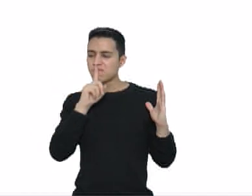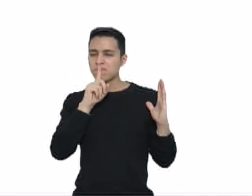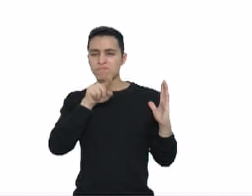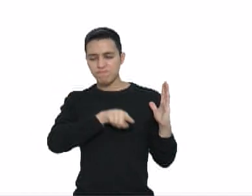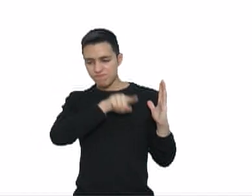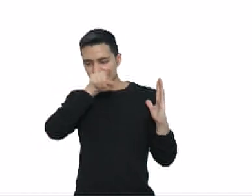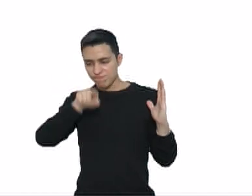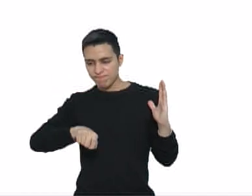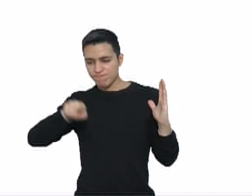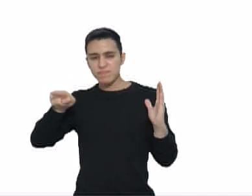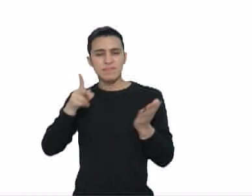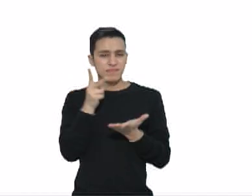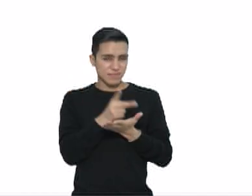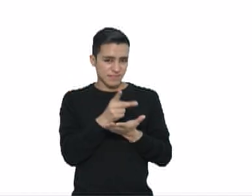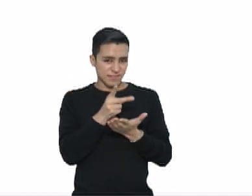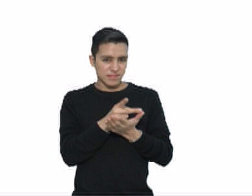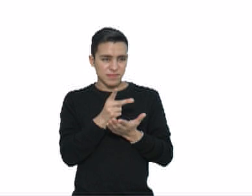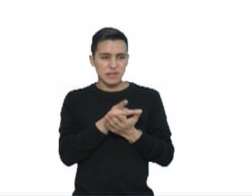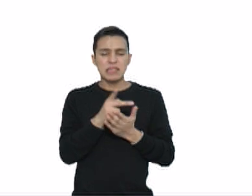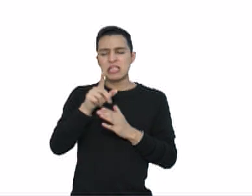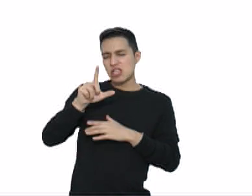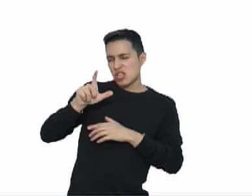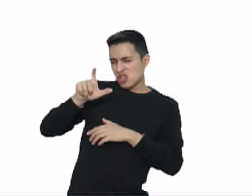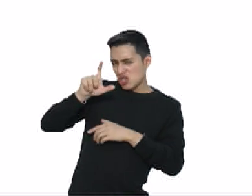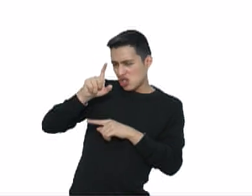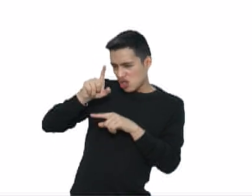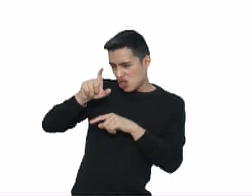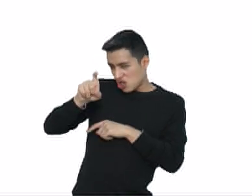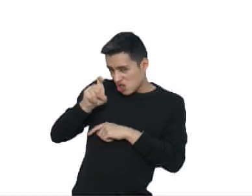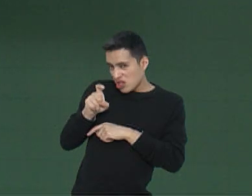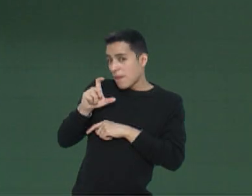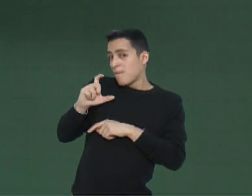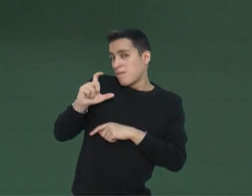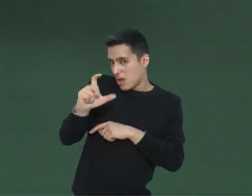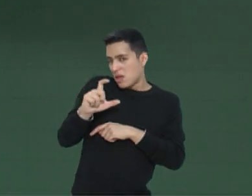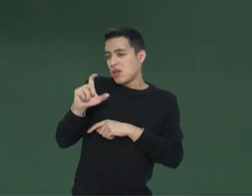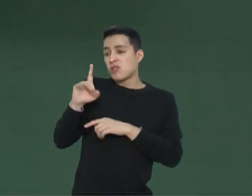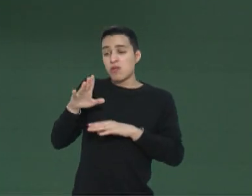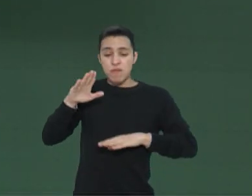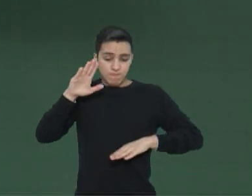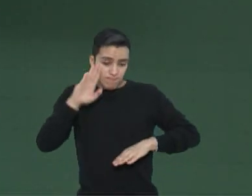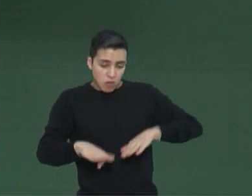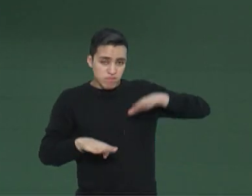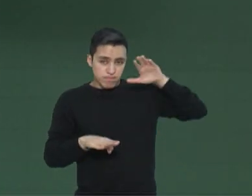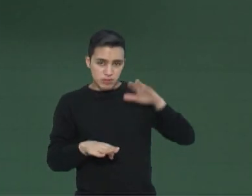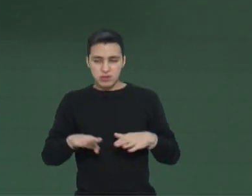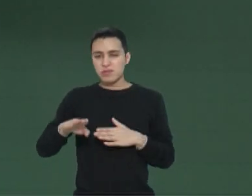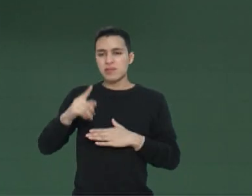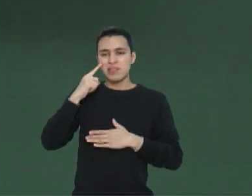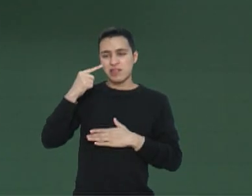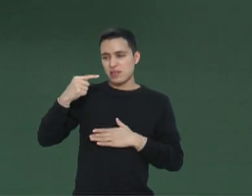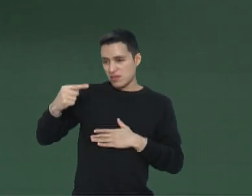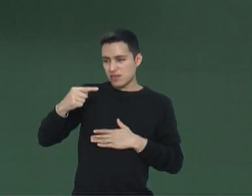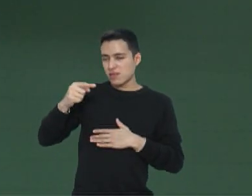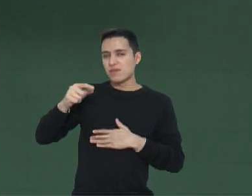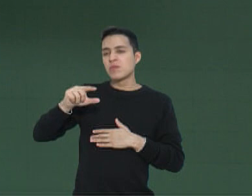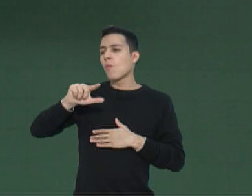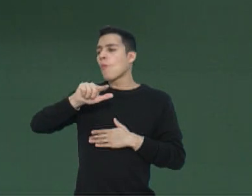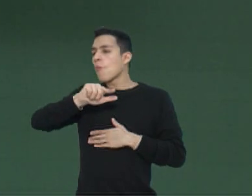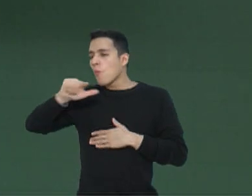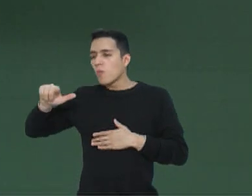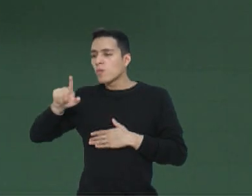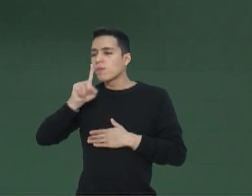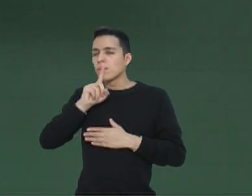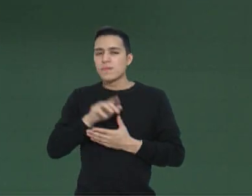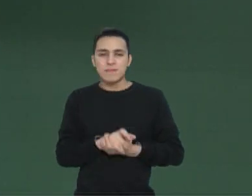silêncio. Sempre letra X maiúsculo, som acontecendo, batida no tambor, tracinho, retângulo em branco,